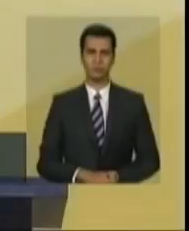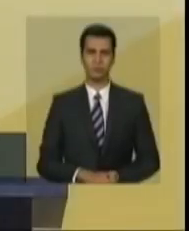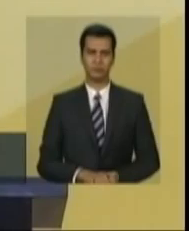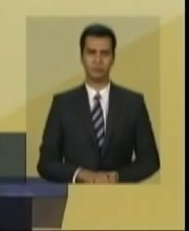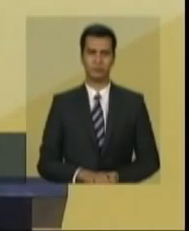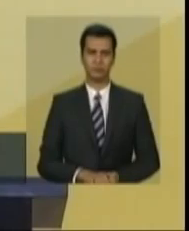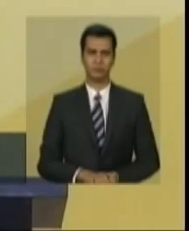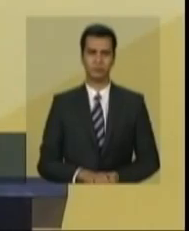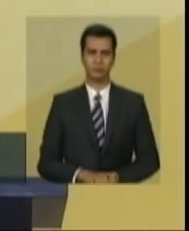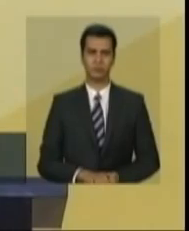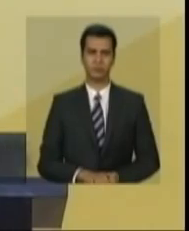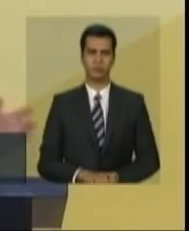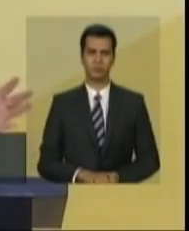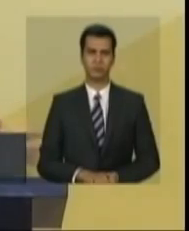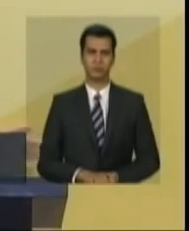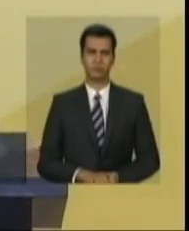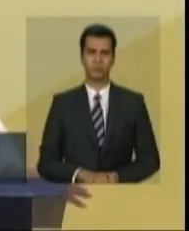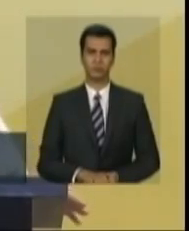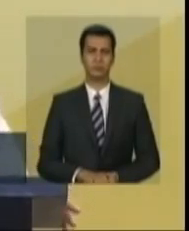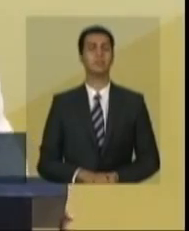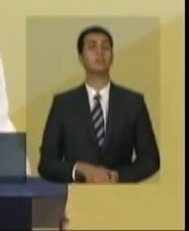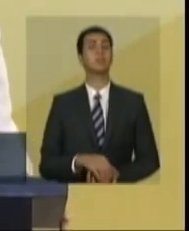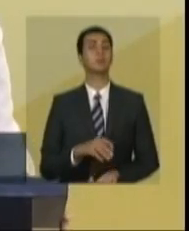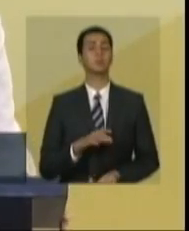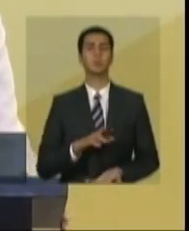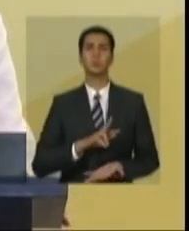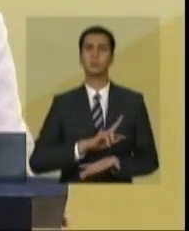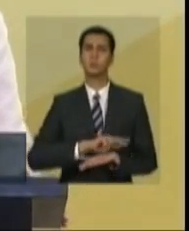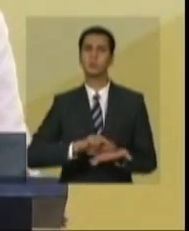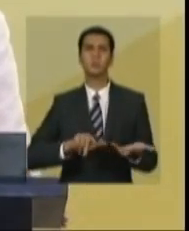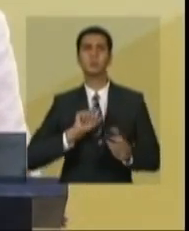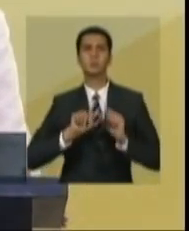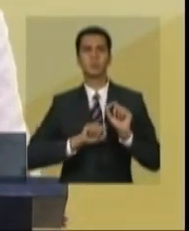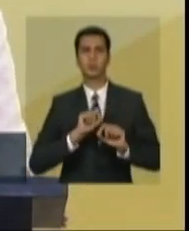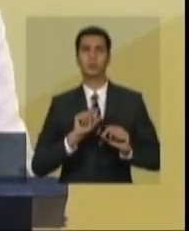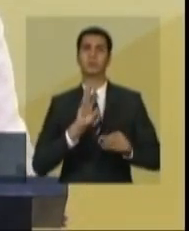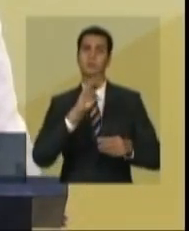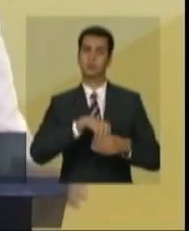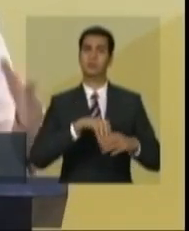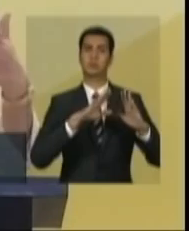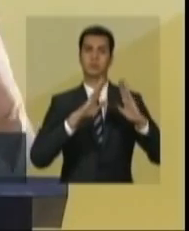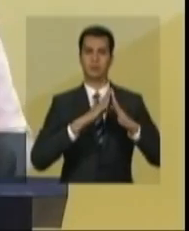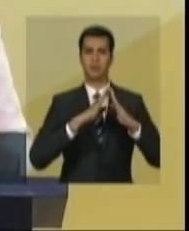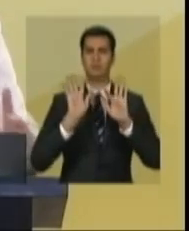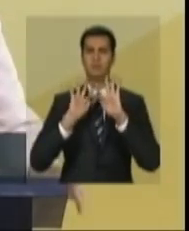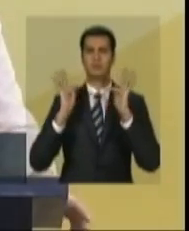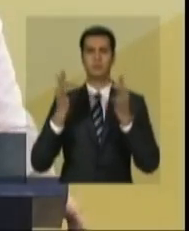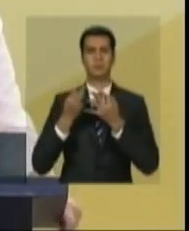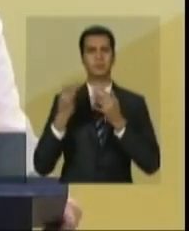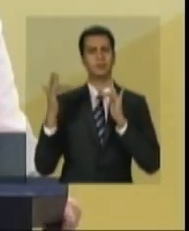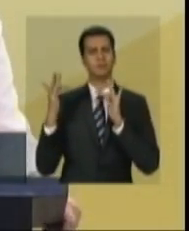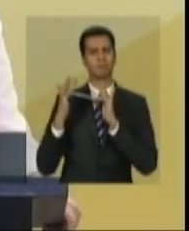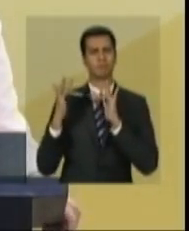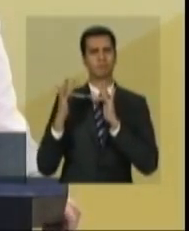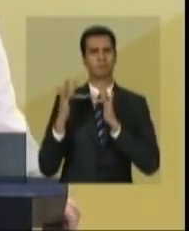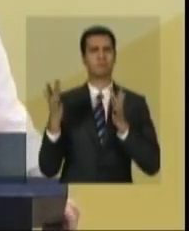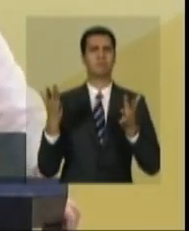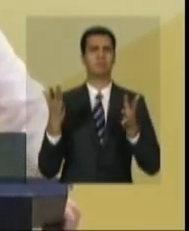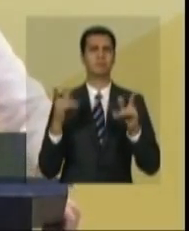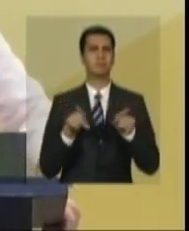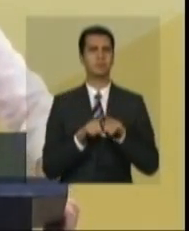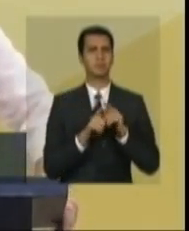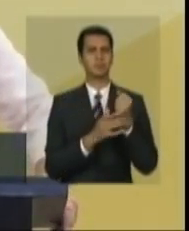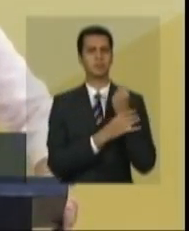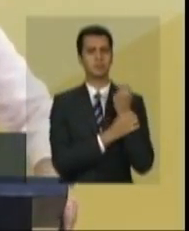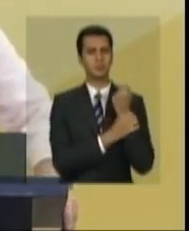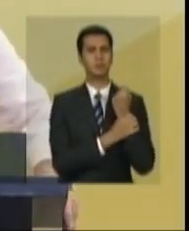do carinho dos seus familiares, com a sensação profunda de segurança que